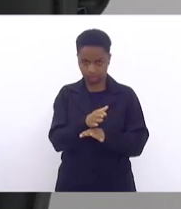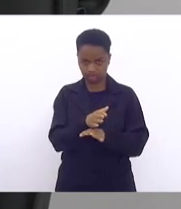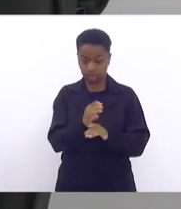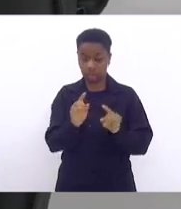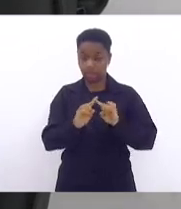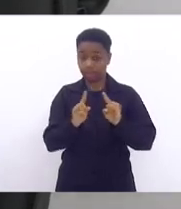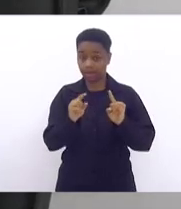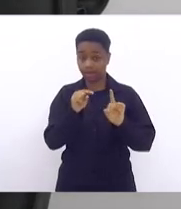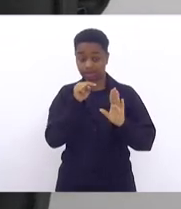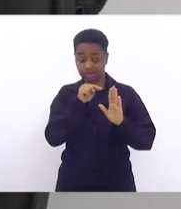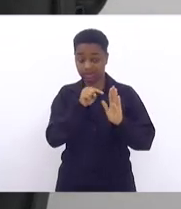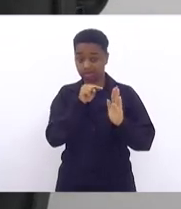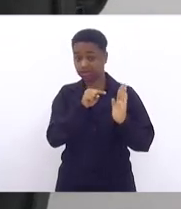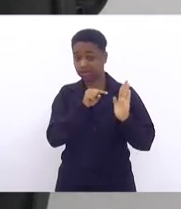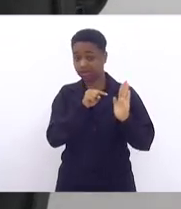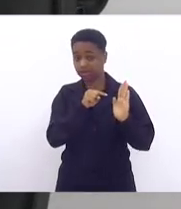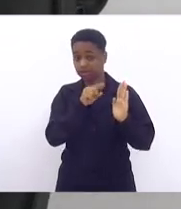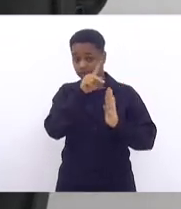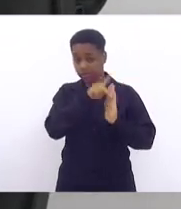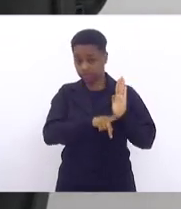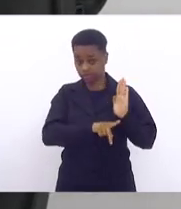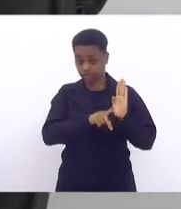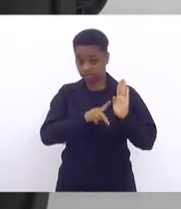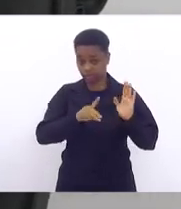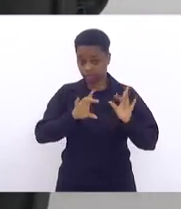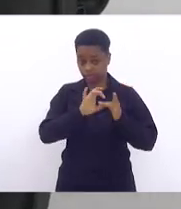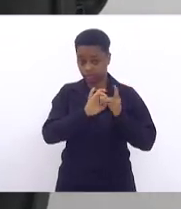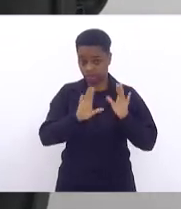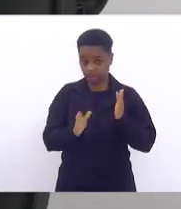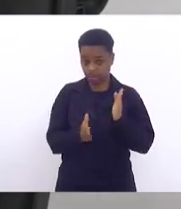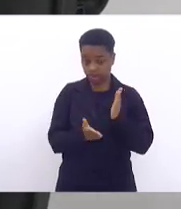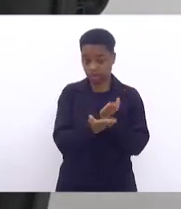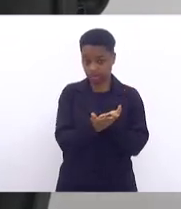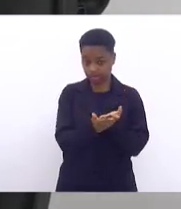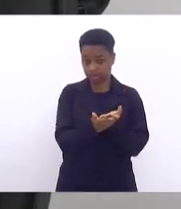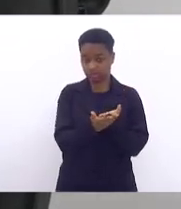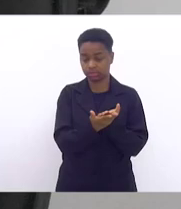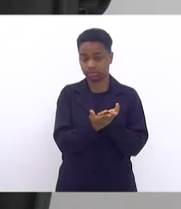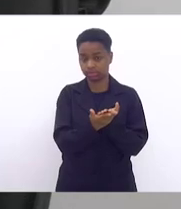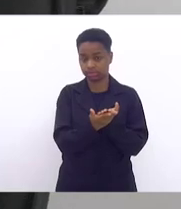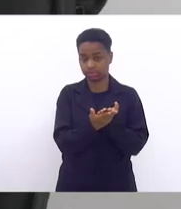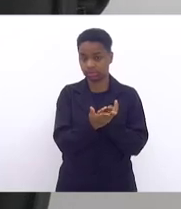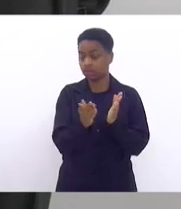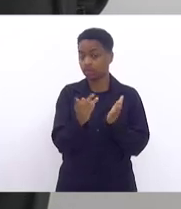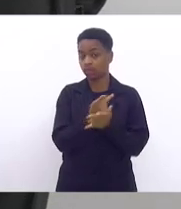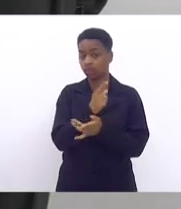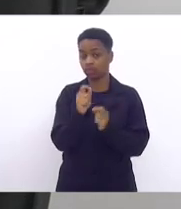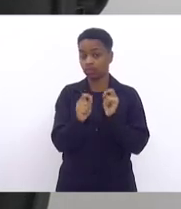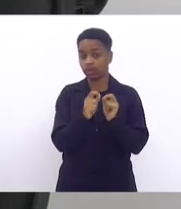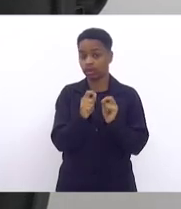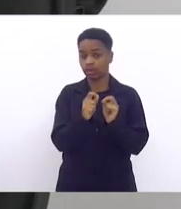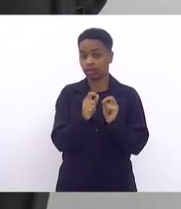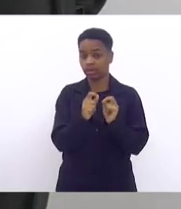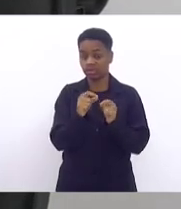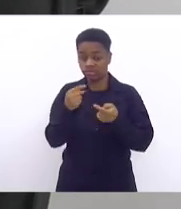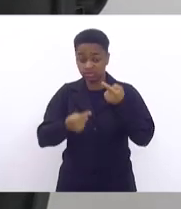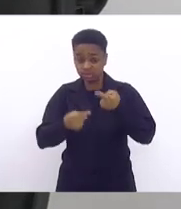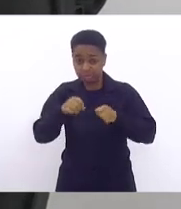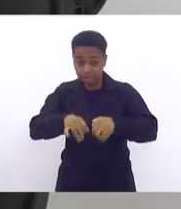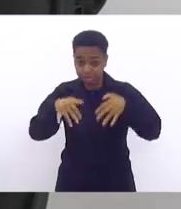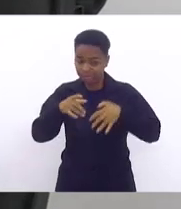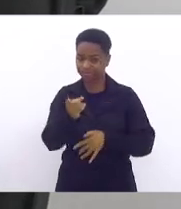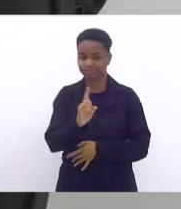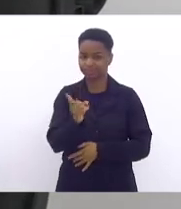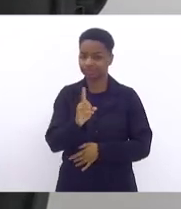Esse projeto ao qual o projeto do deputado Ratinho foi anexado, ele não foi a plenário, foi